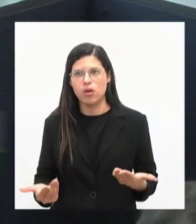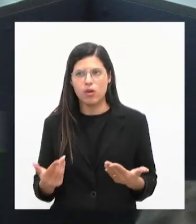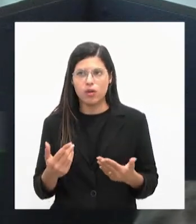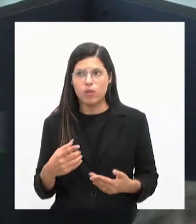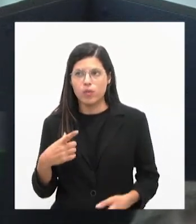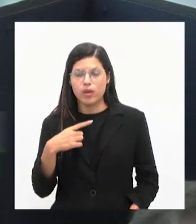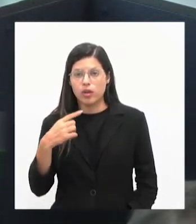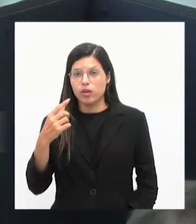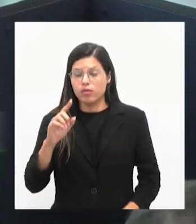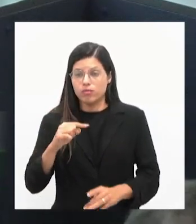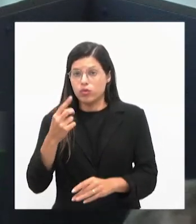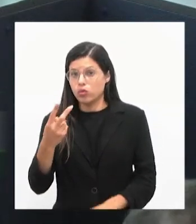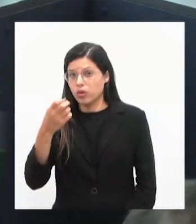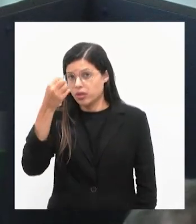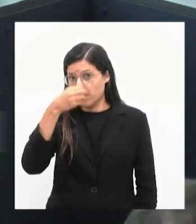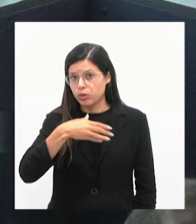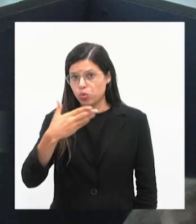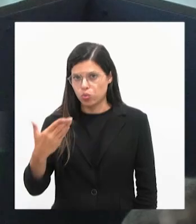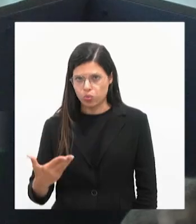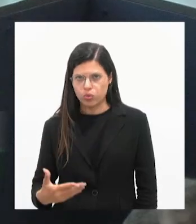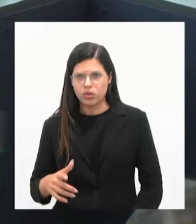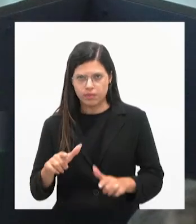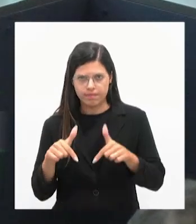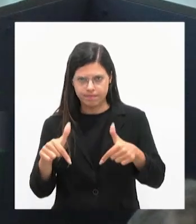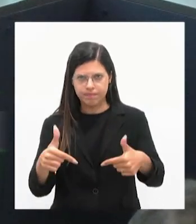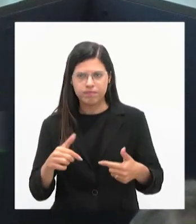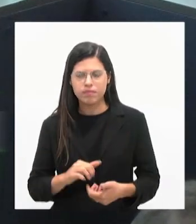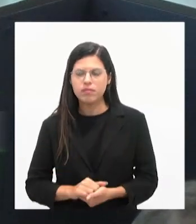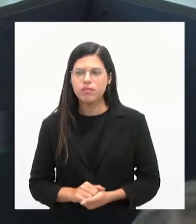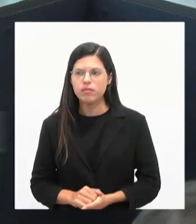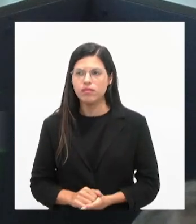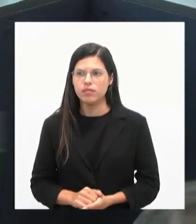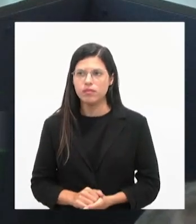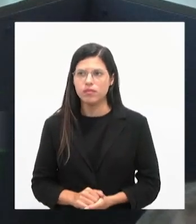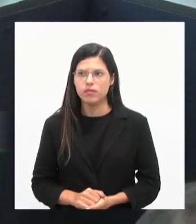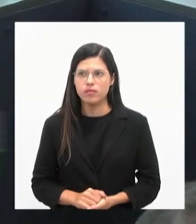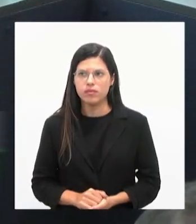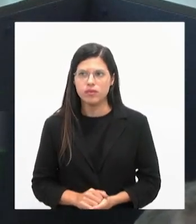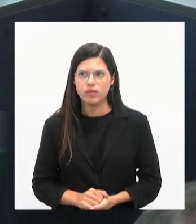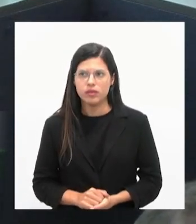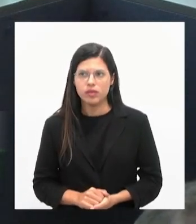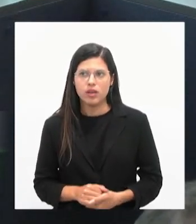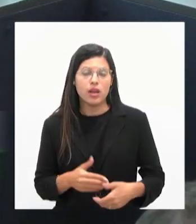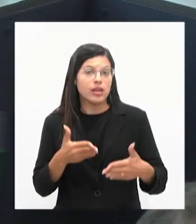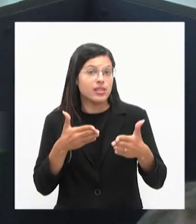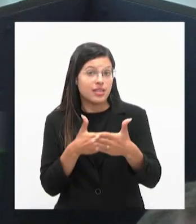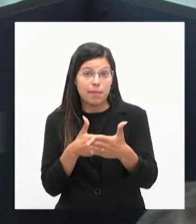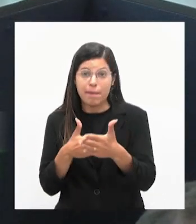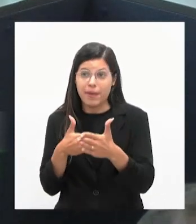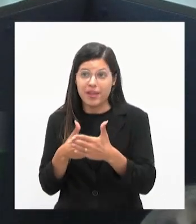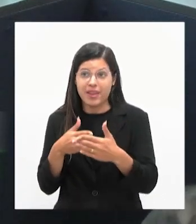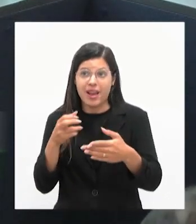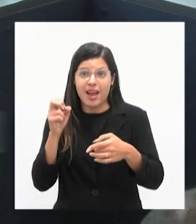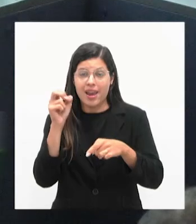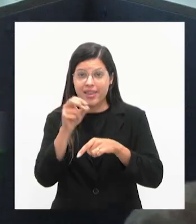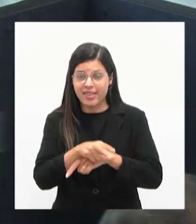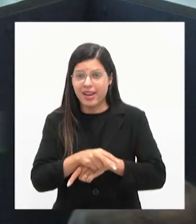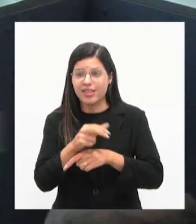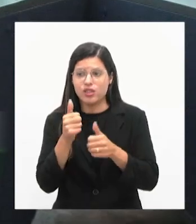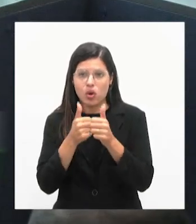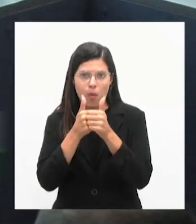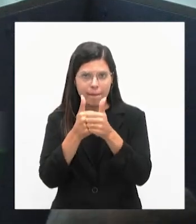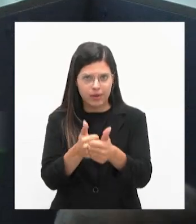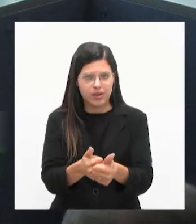nessa operação do pátio. Eles impedem a entrada de acompanhante. E aí,